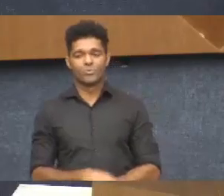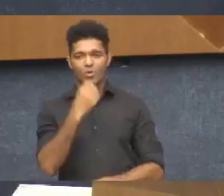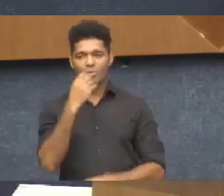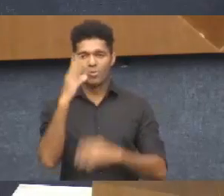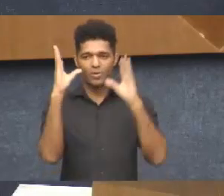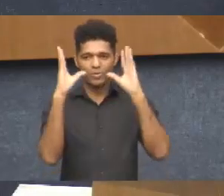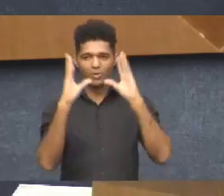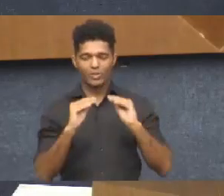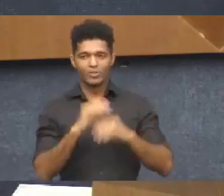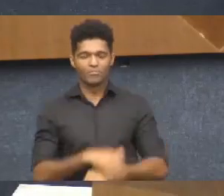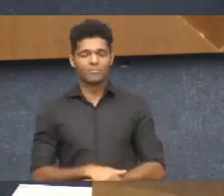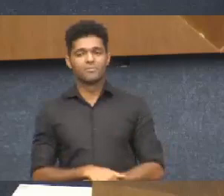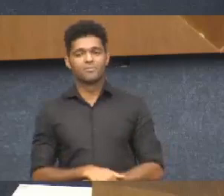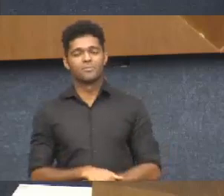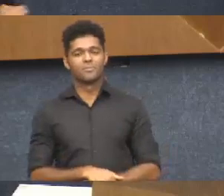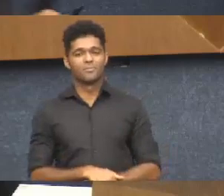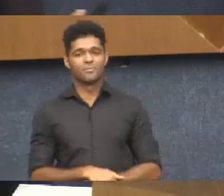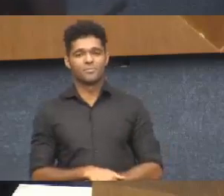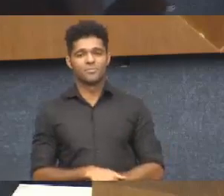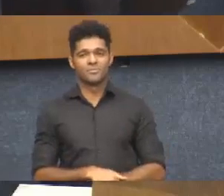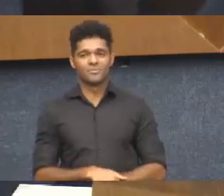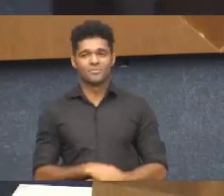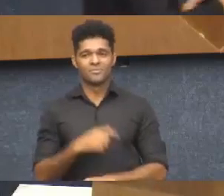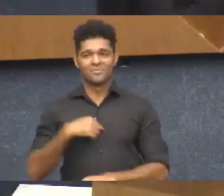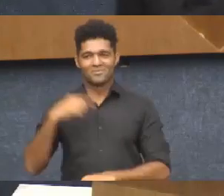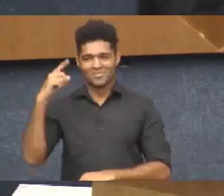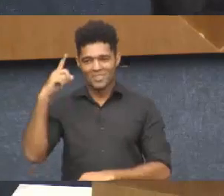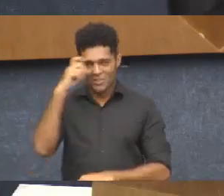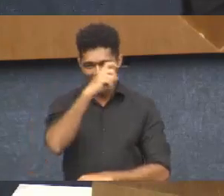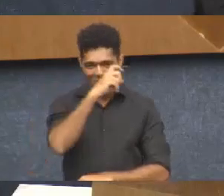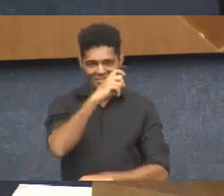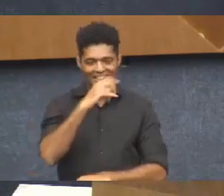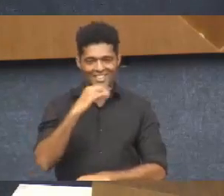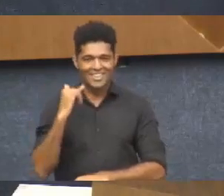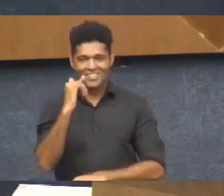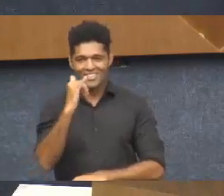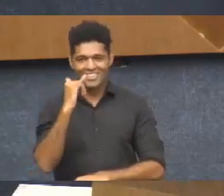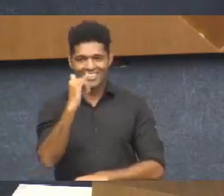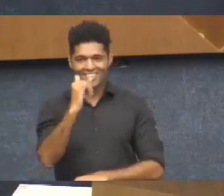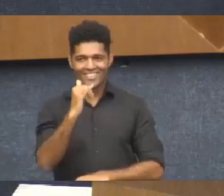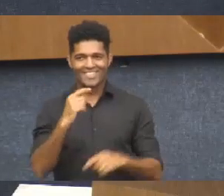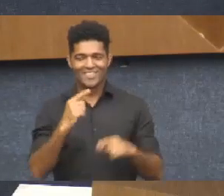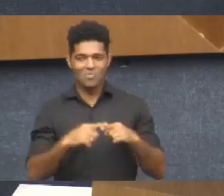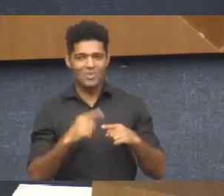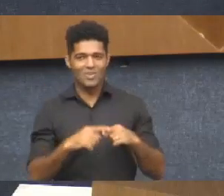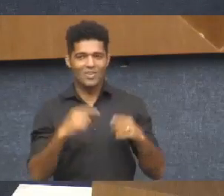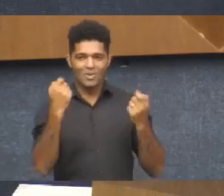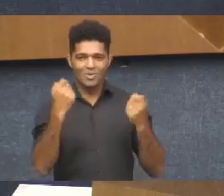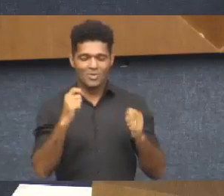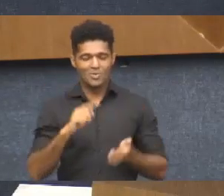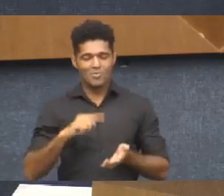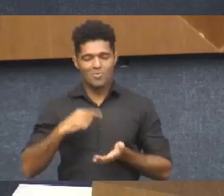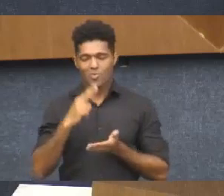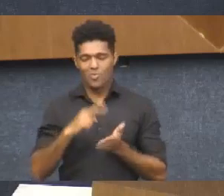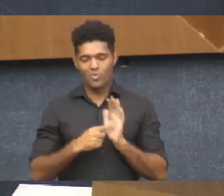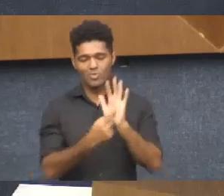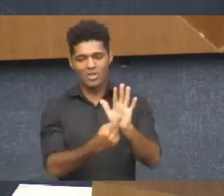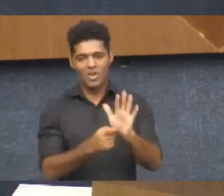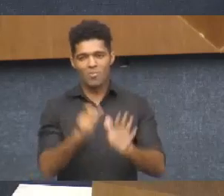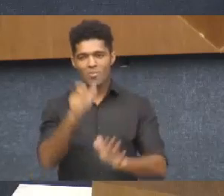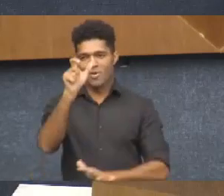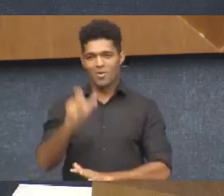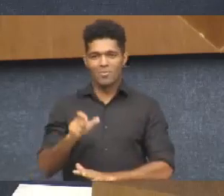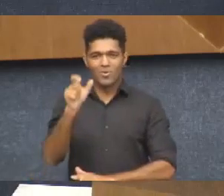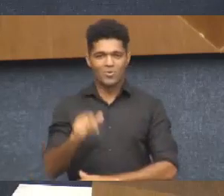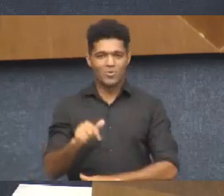Boa noite, eu vou ter muita dificuldade de falar, porque eu preciso manter uma postura de durão com algumas